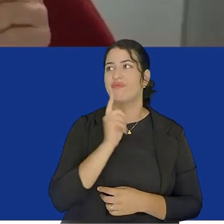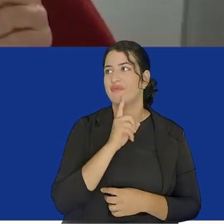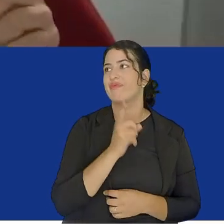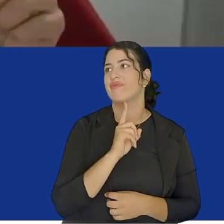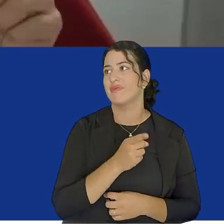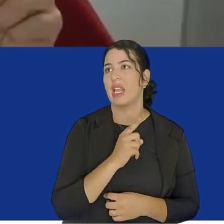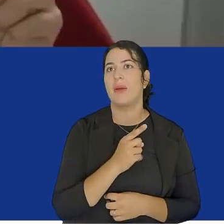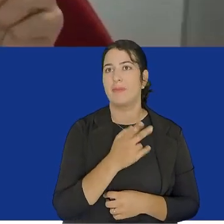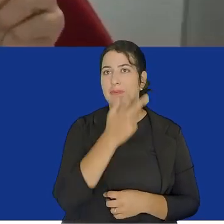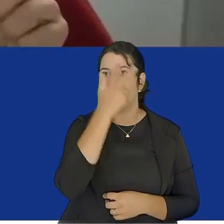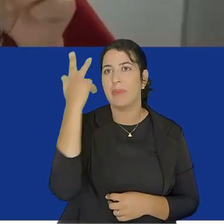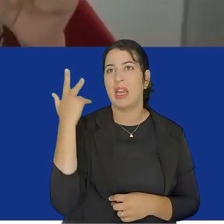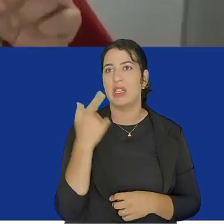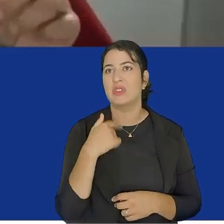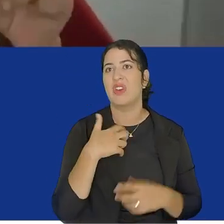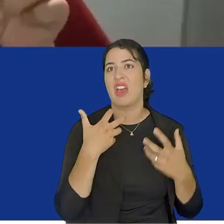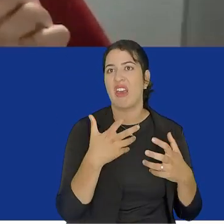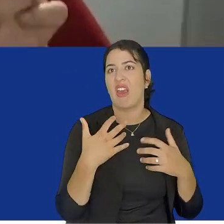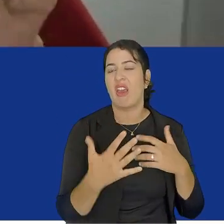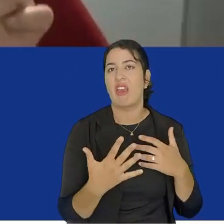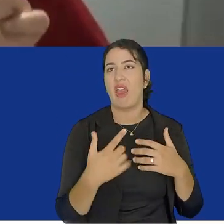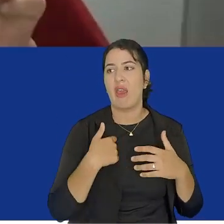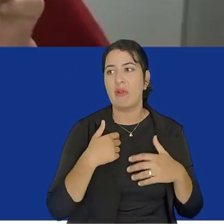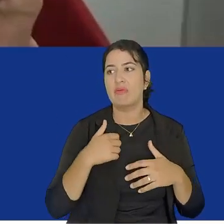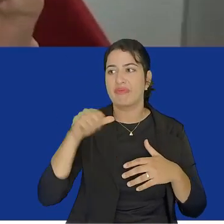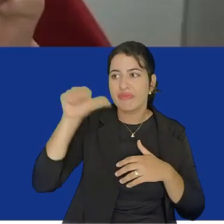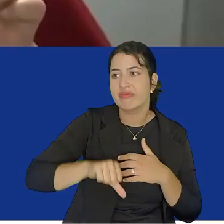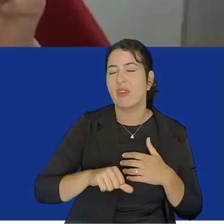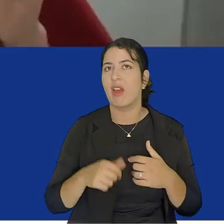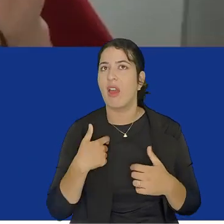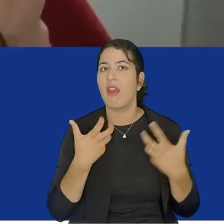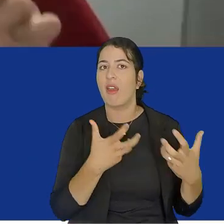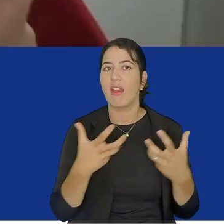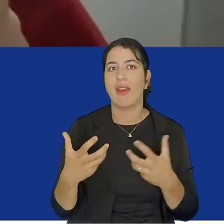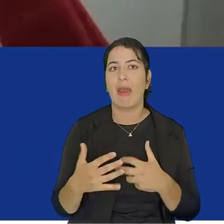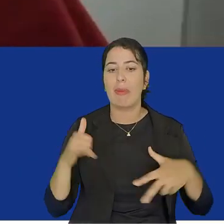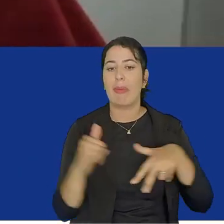Então, o que a justiça restaurativa faz? Ela abre o espaço seguro para que a pessoa possa